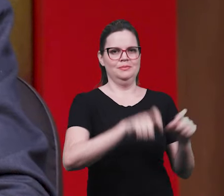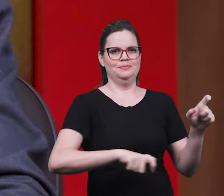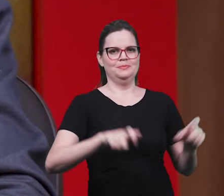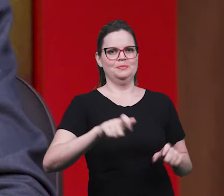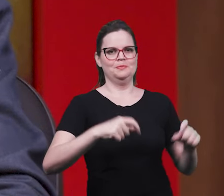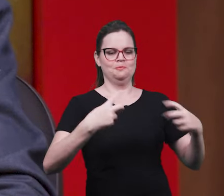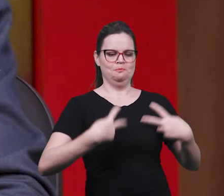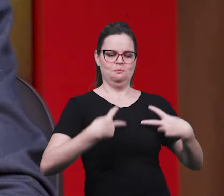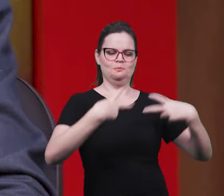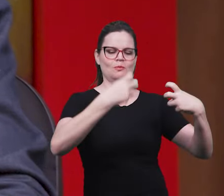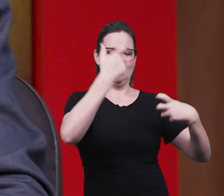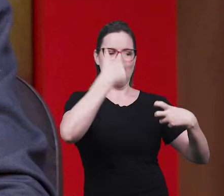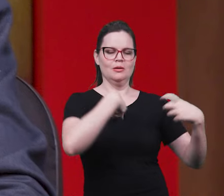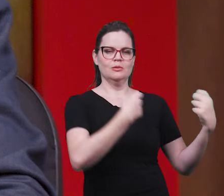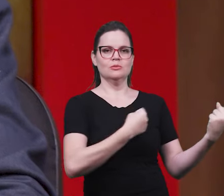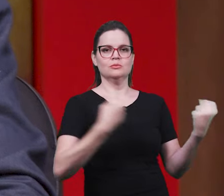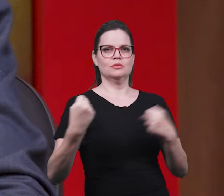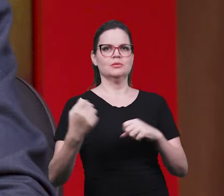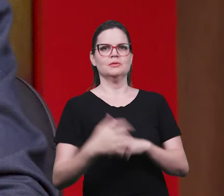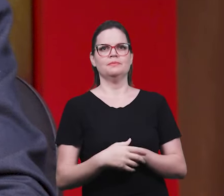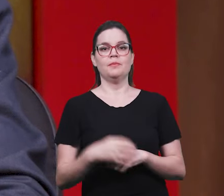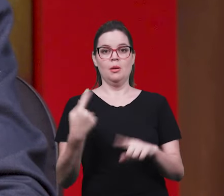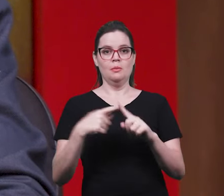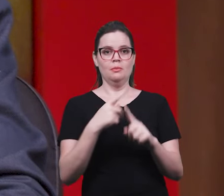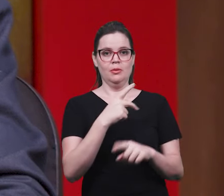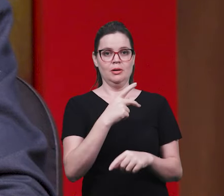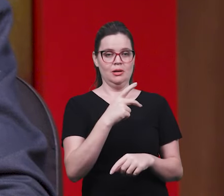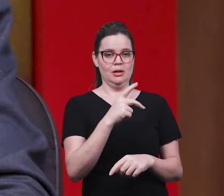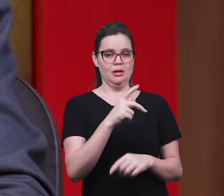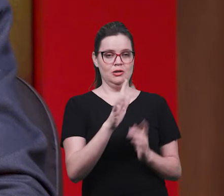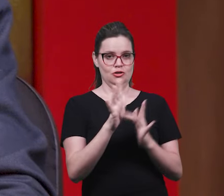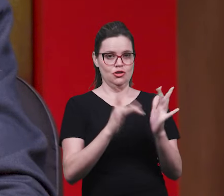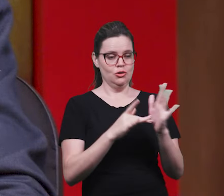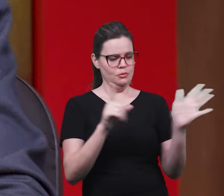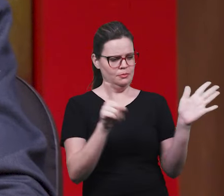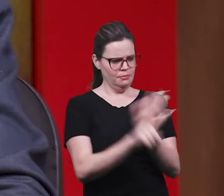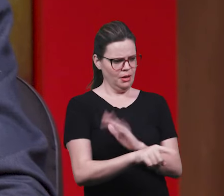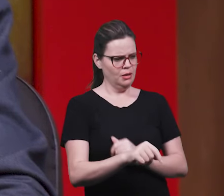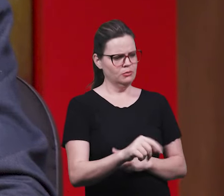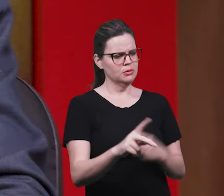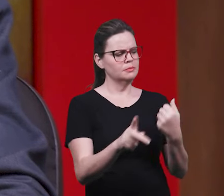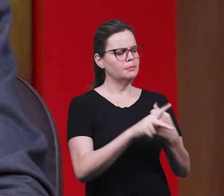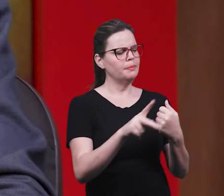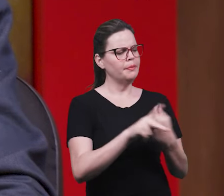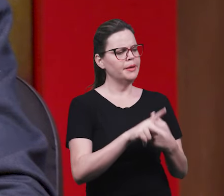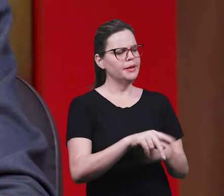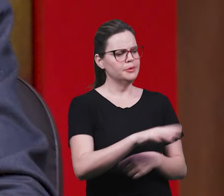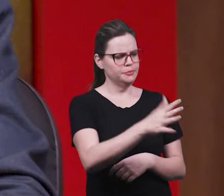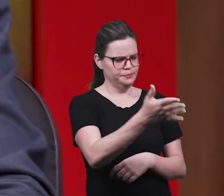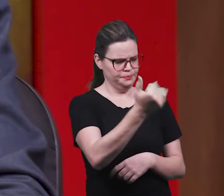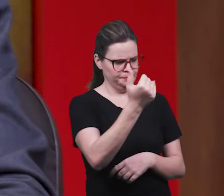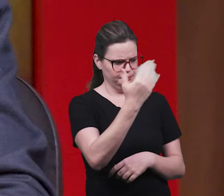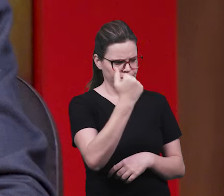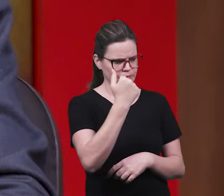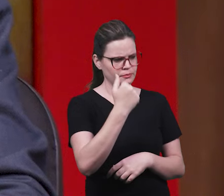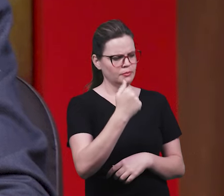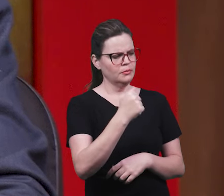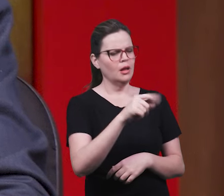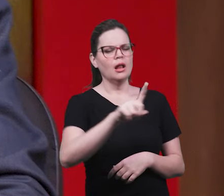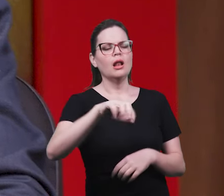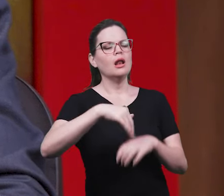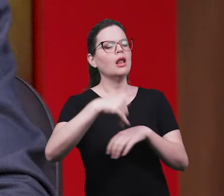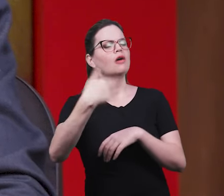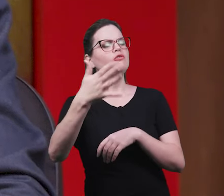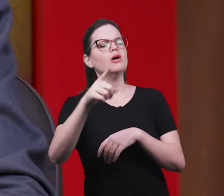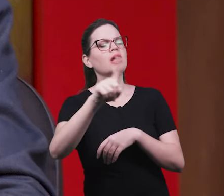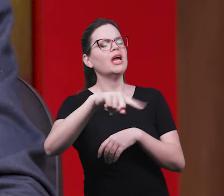ele é. Ele pergunta para Pedro, depois de um certo tempo de caminhar, ele fala: quem diz os homens que eu